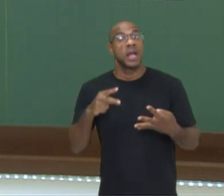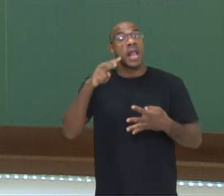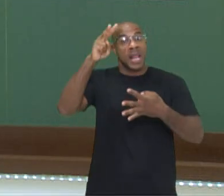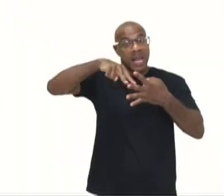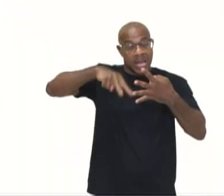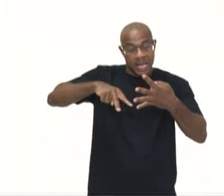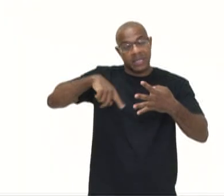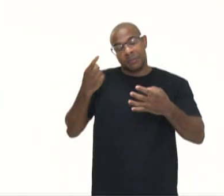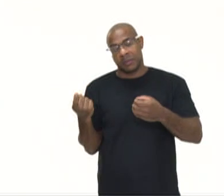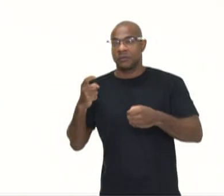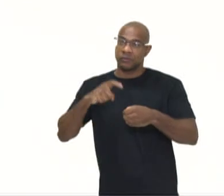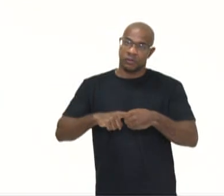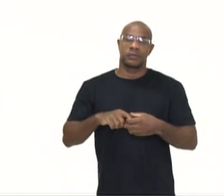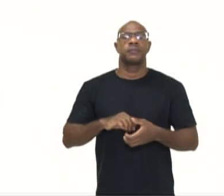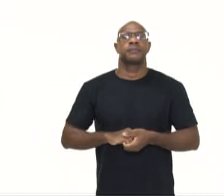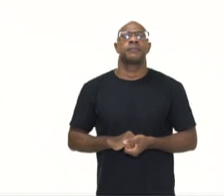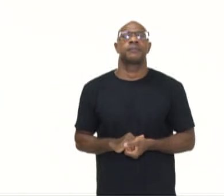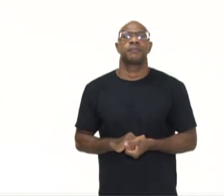conferir.